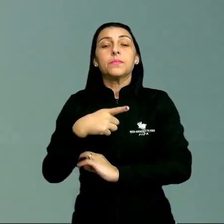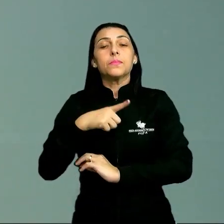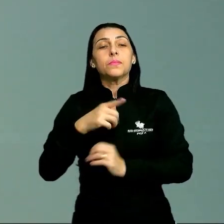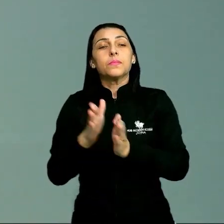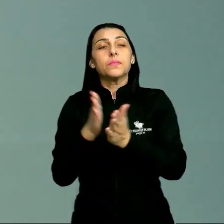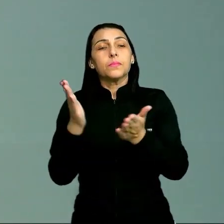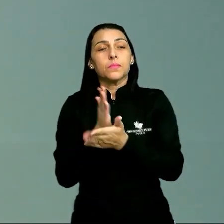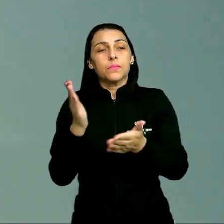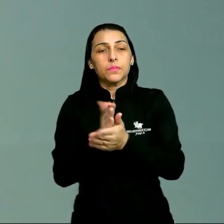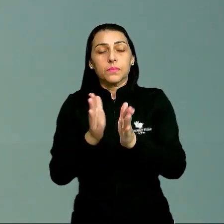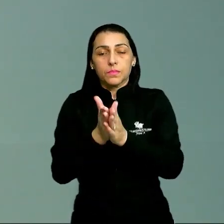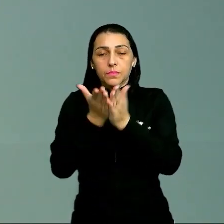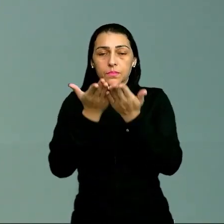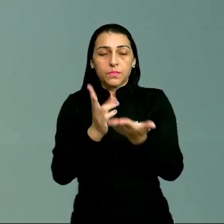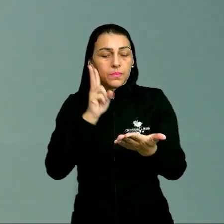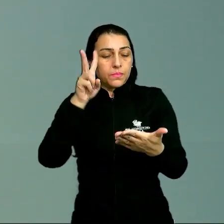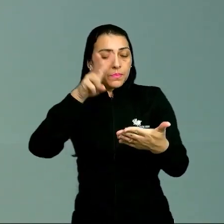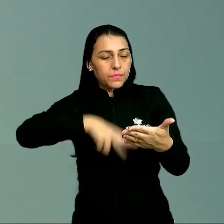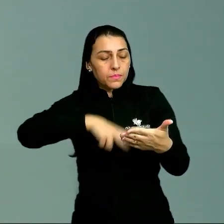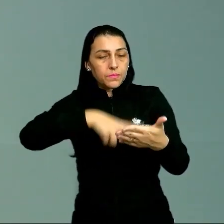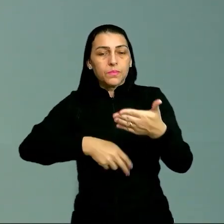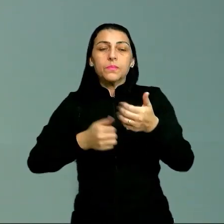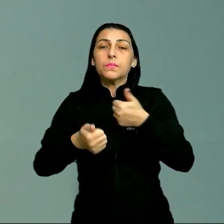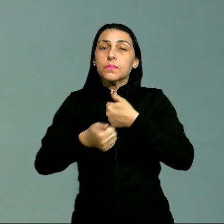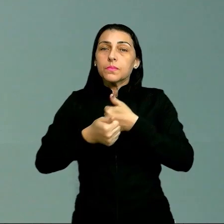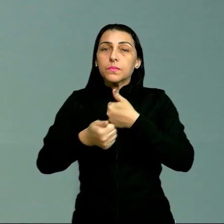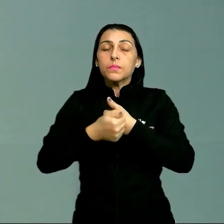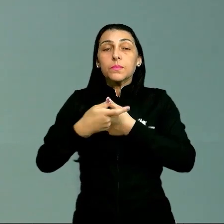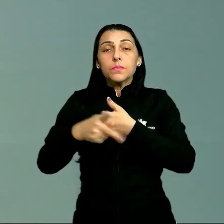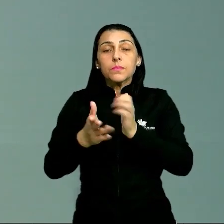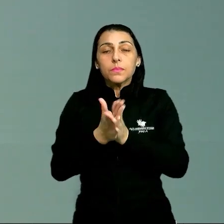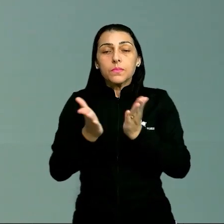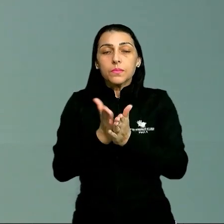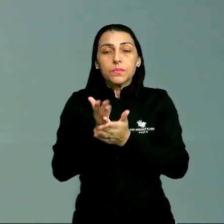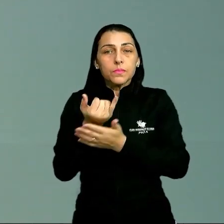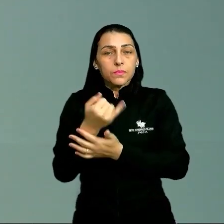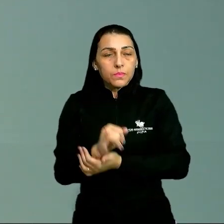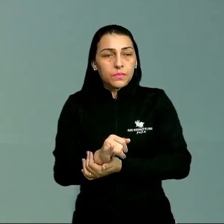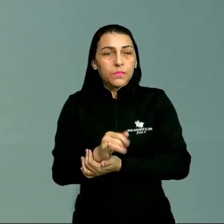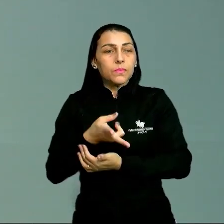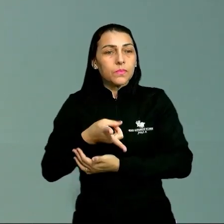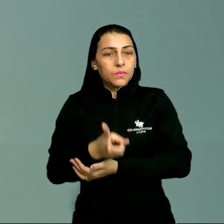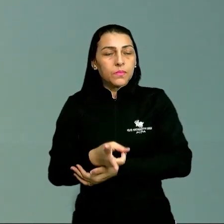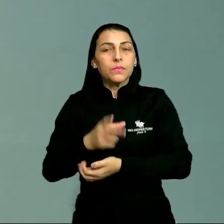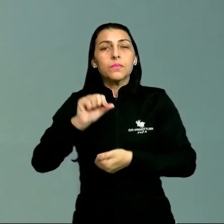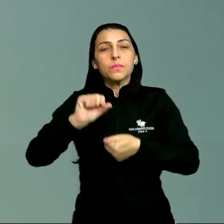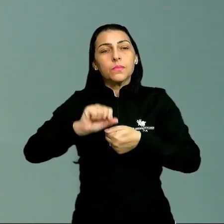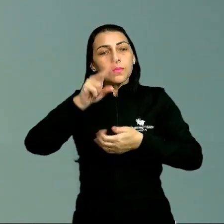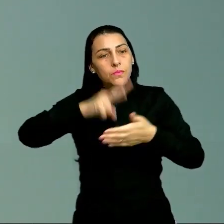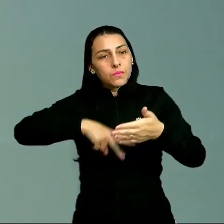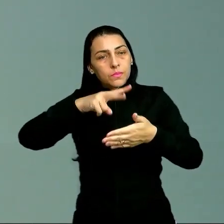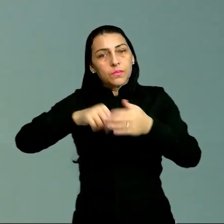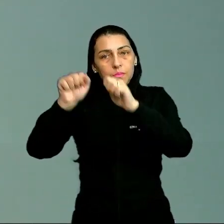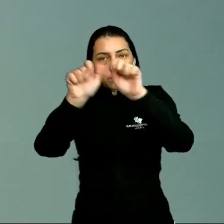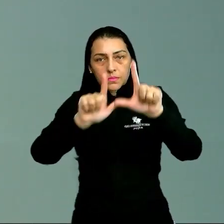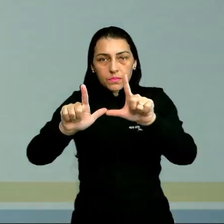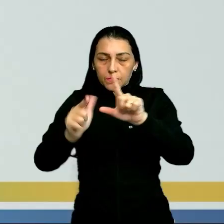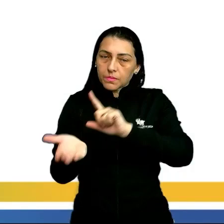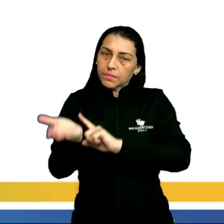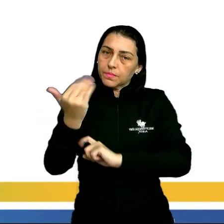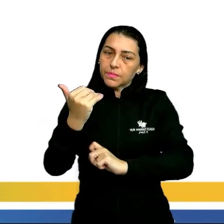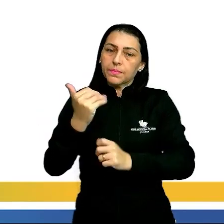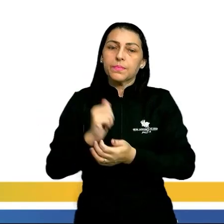em mãos, abra, acompanhe a leitura comigo a partir do seu livro. Se não, continua fazendo a leitura aqui na tela. Vamos